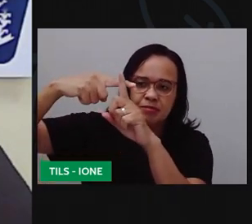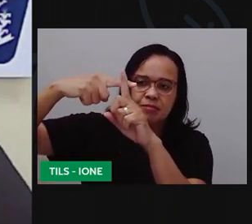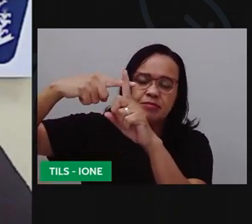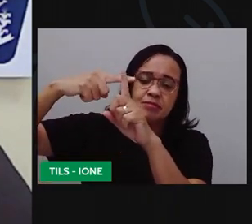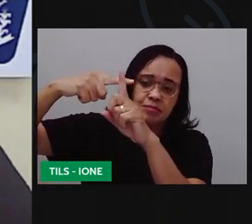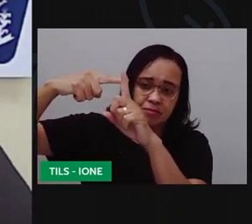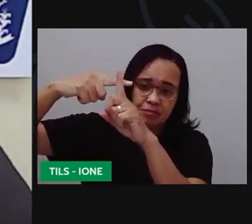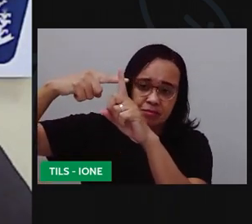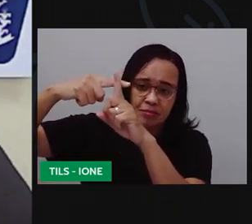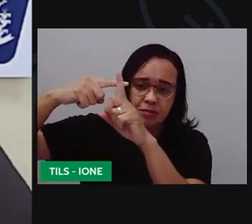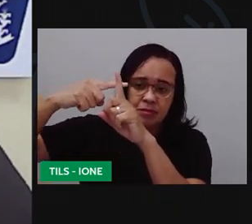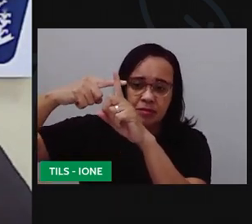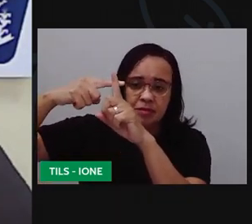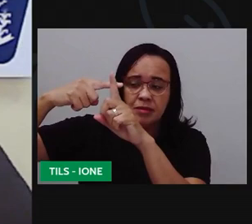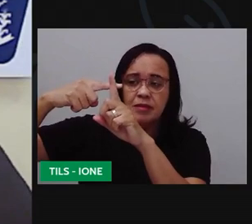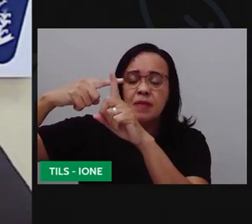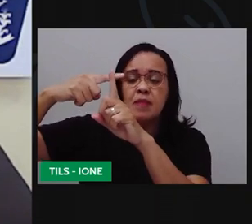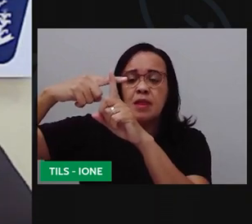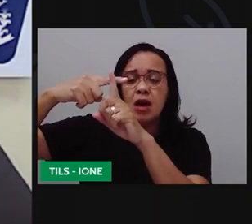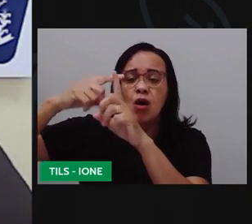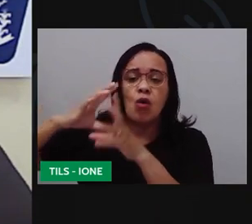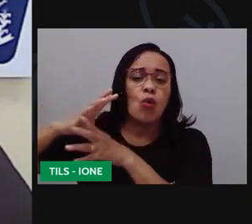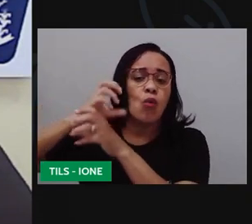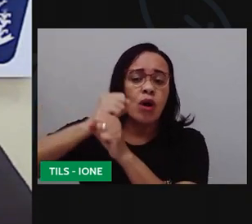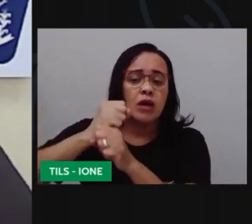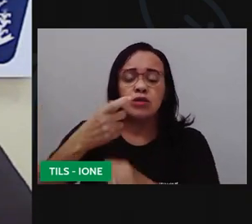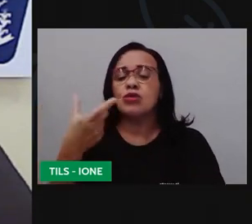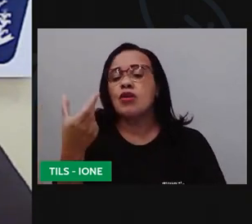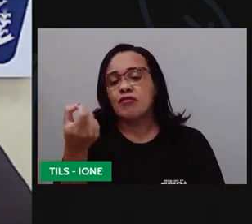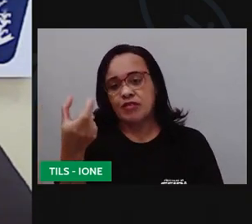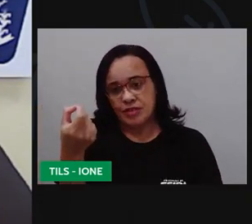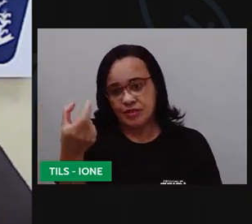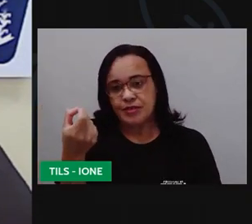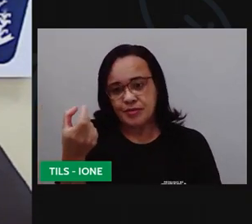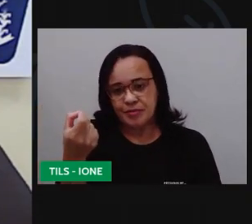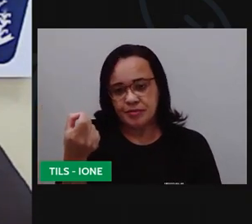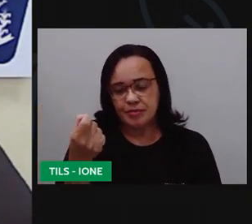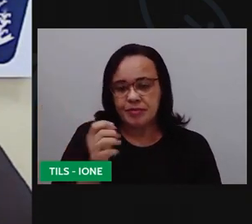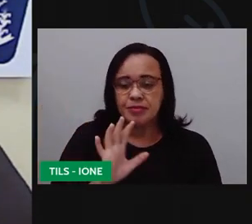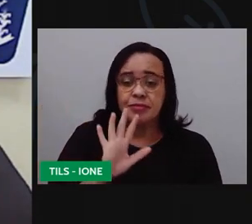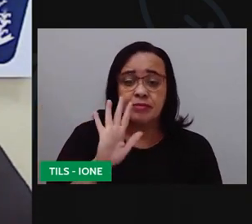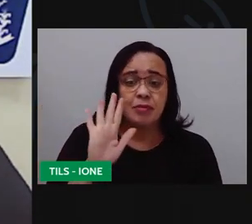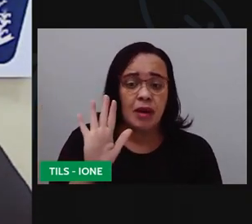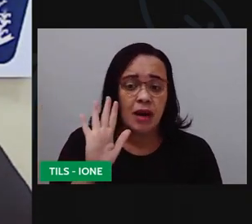que o meu total de quadrinhos aqui é o quê? 20. Mas, né?